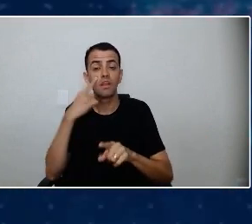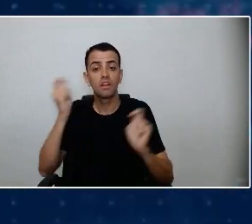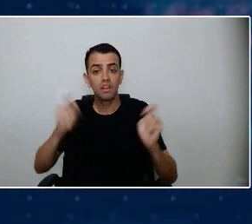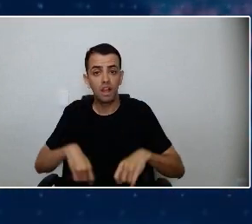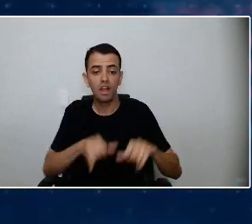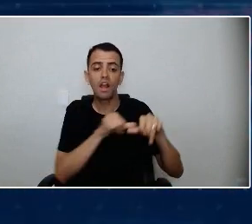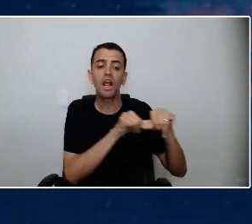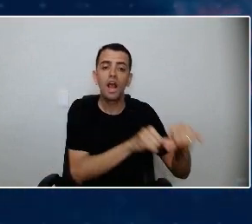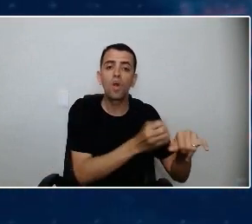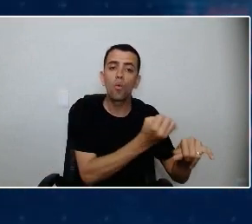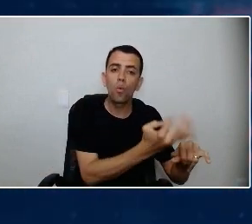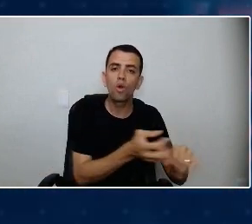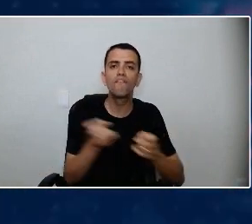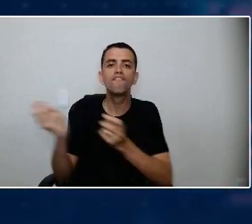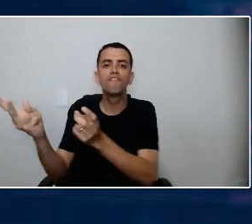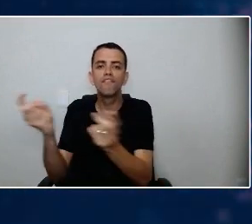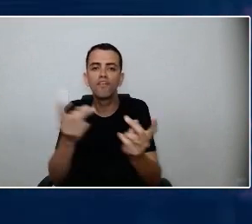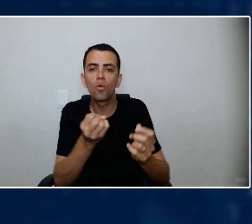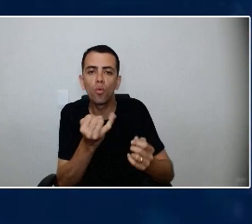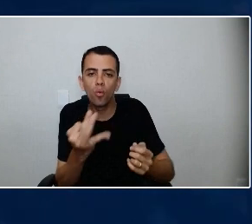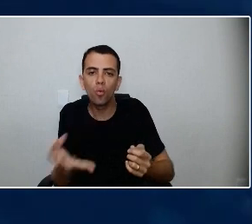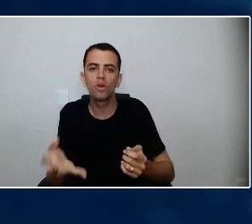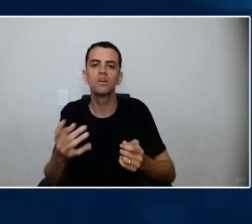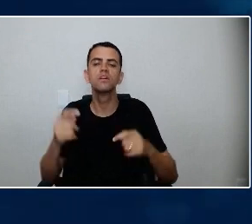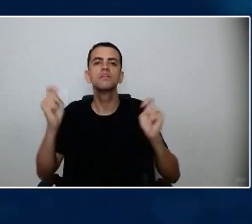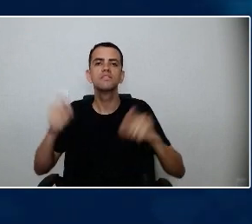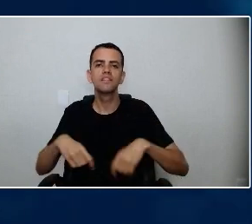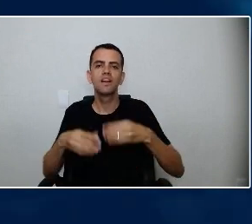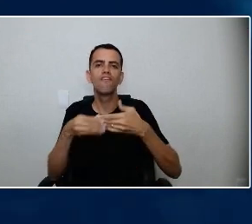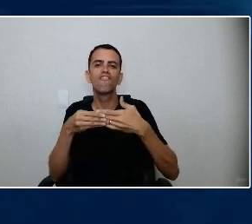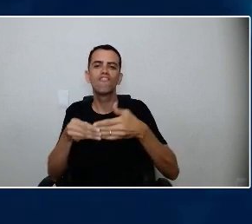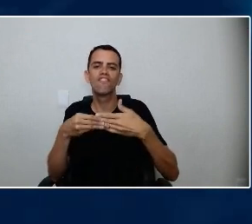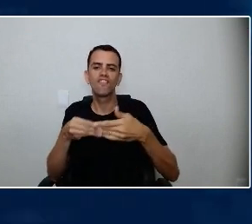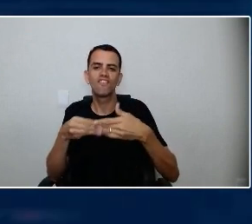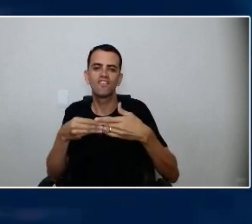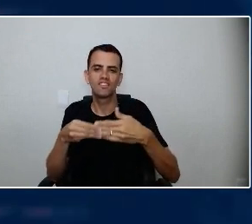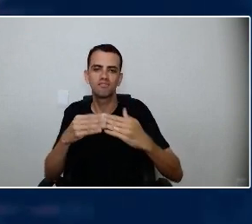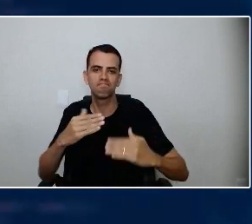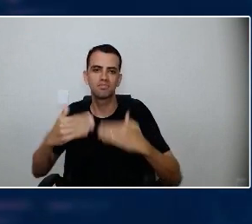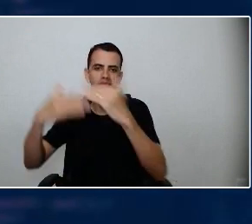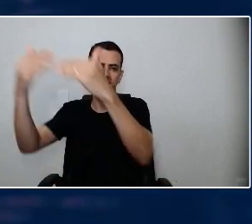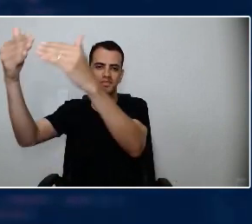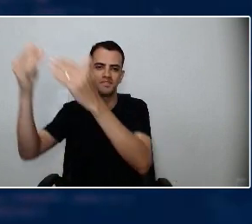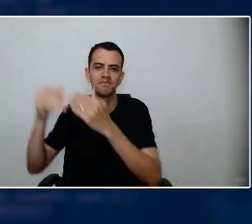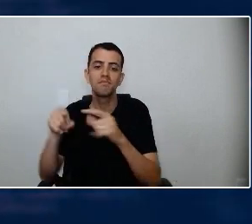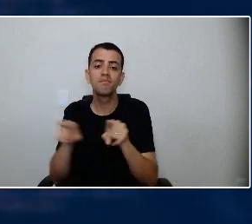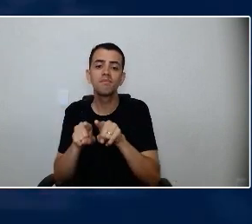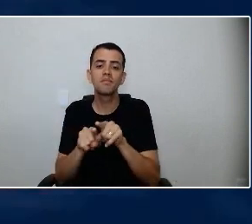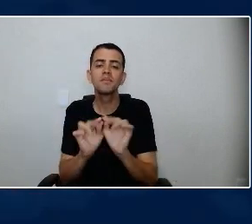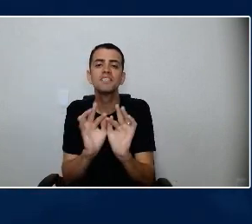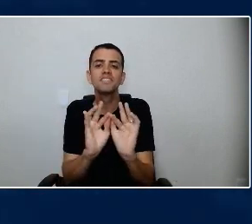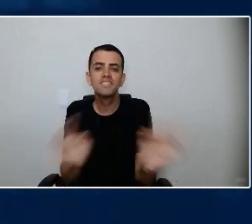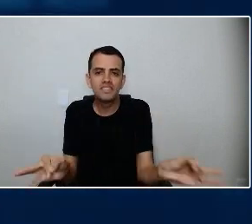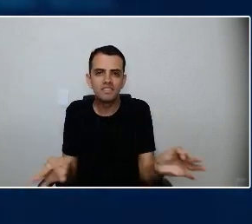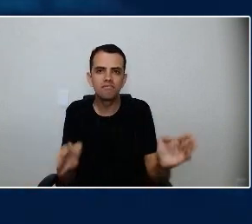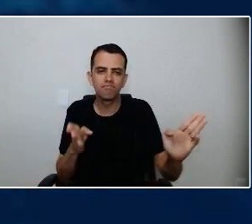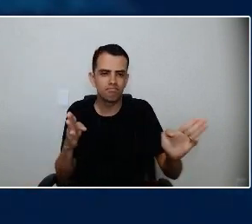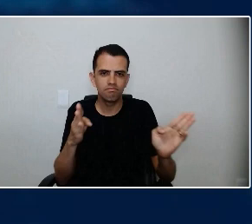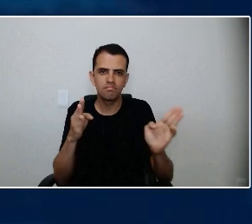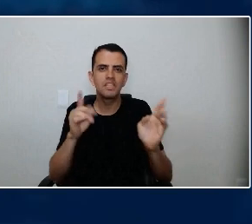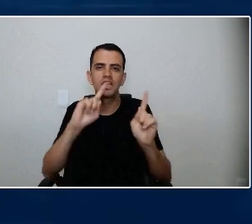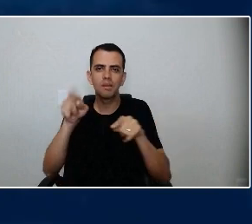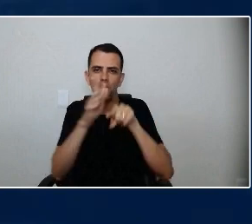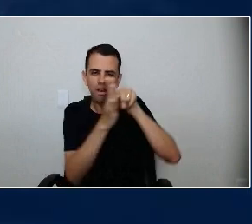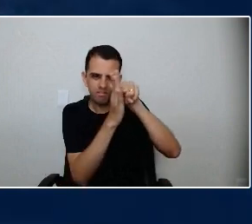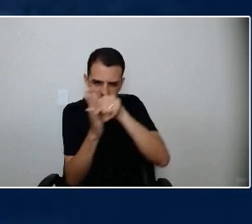integrar e consumir os dados grande flexibilidade PR evolução simplificar agregation pipelines para análises ricas isso aqui é maravilhoso você